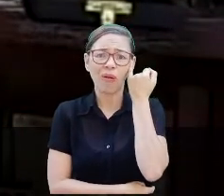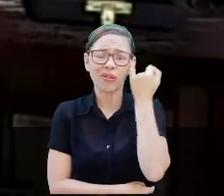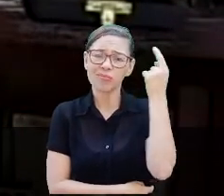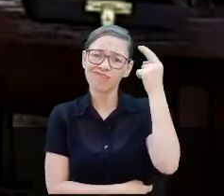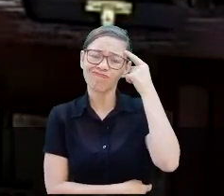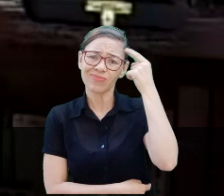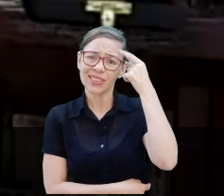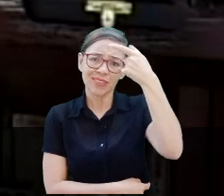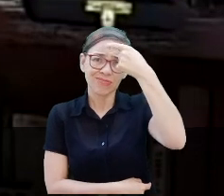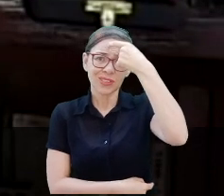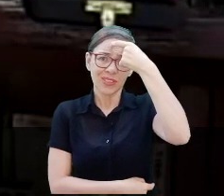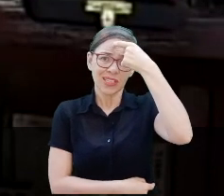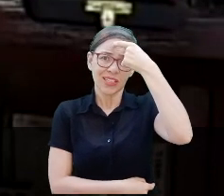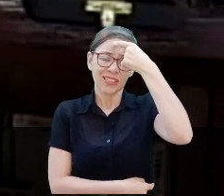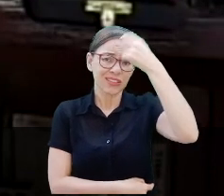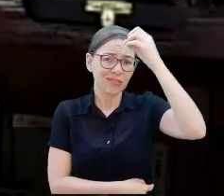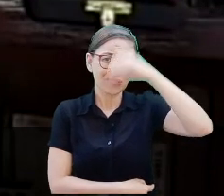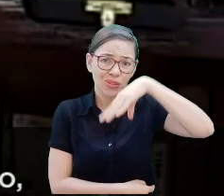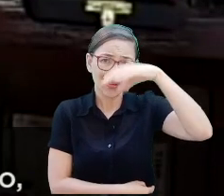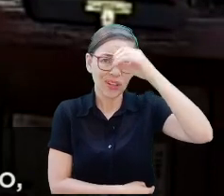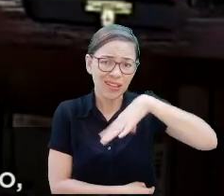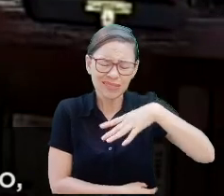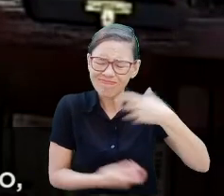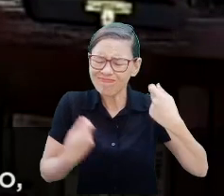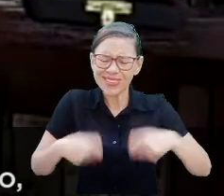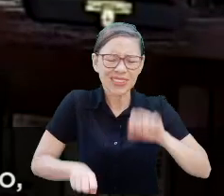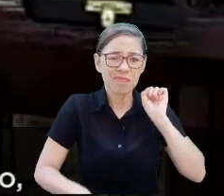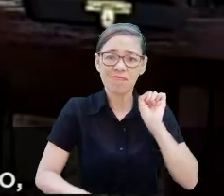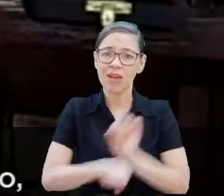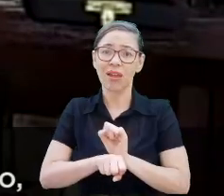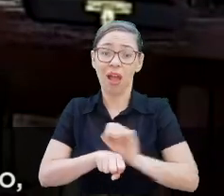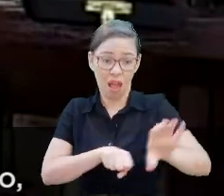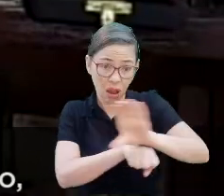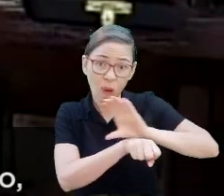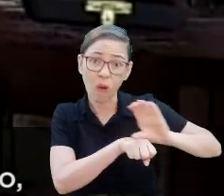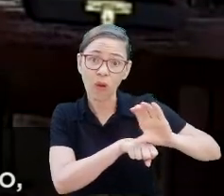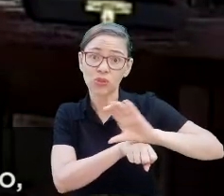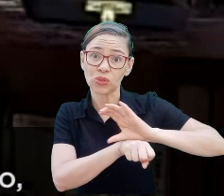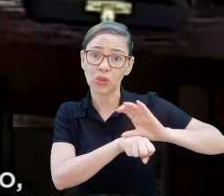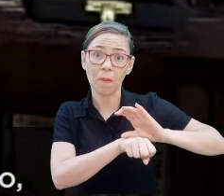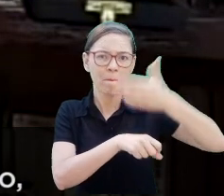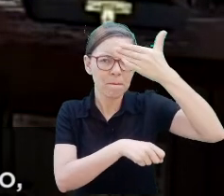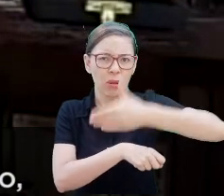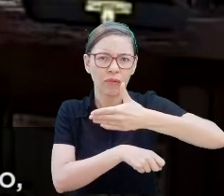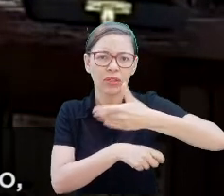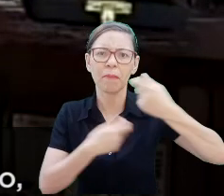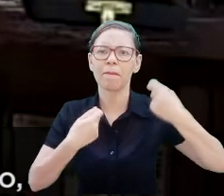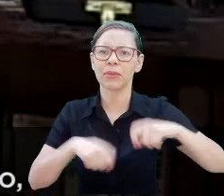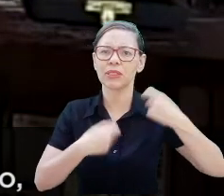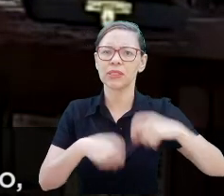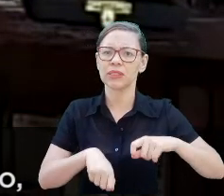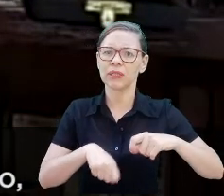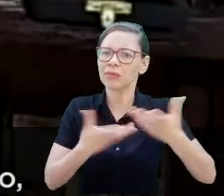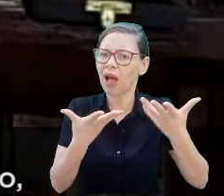Ante um contexto tão violento e excludente, e um contexto que mesmo quando nós temos uma Constituição que garante o